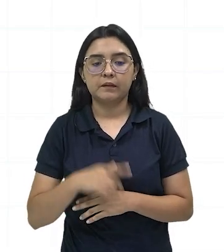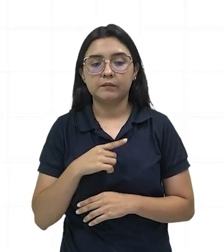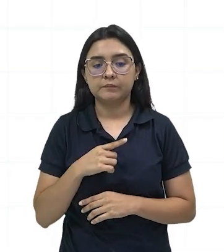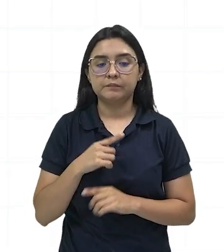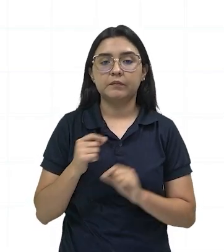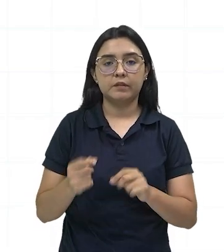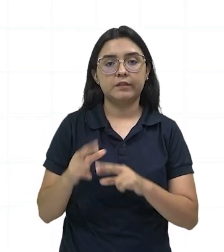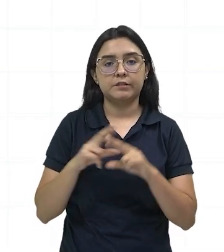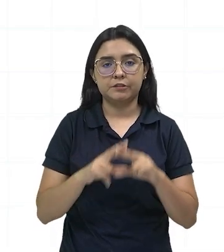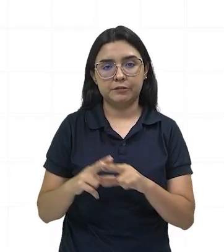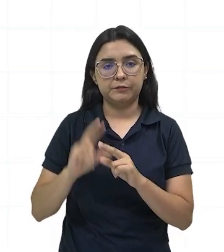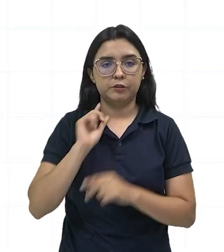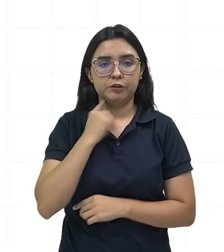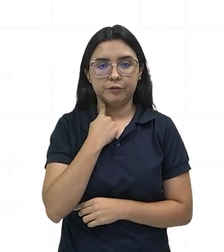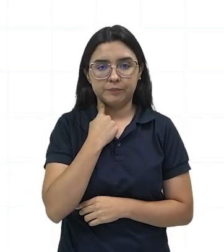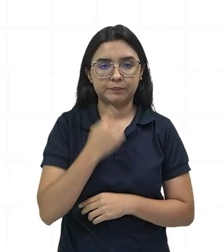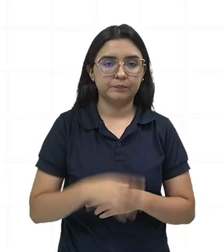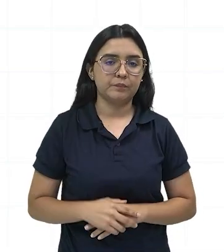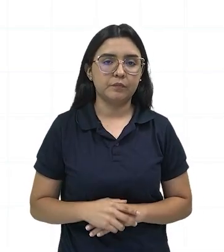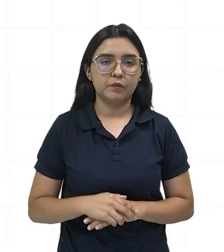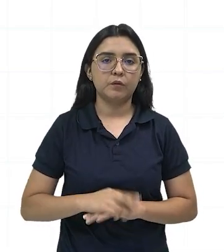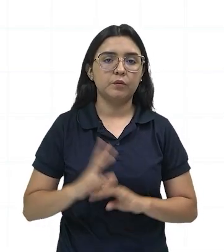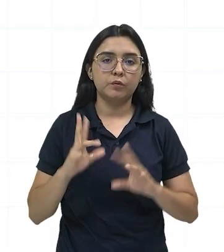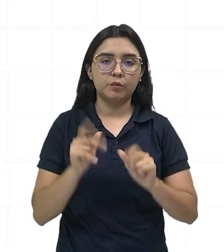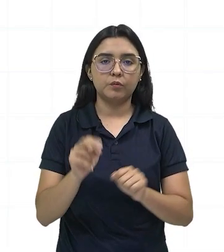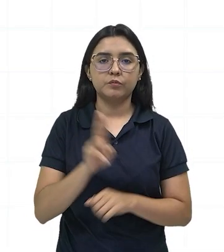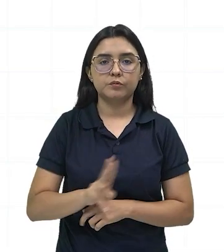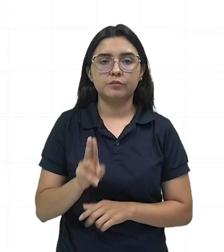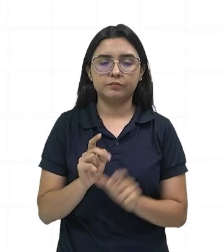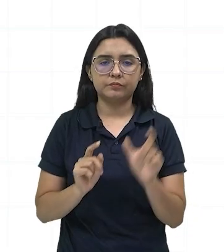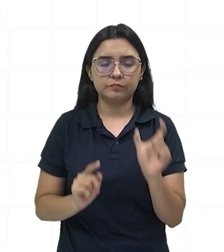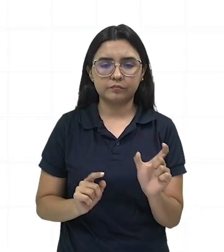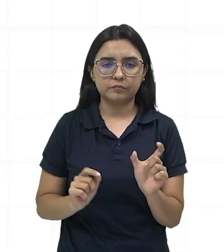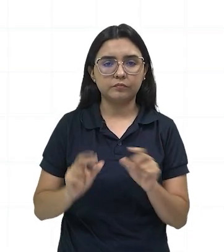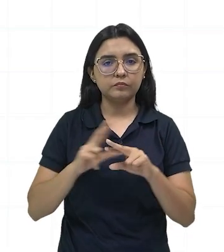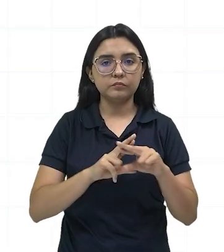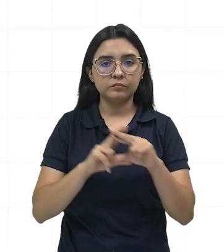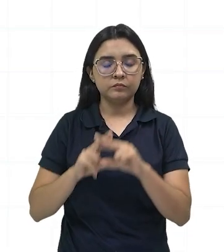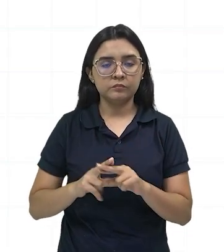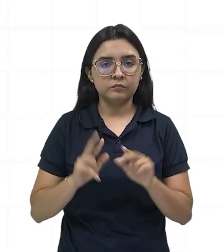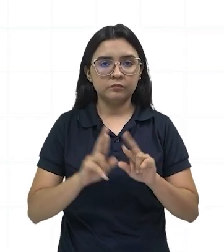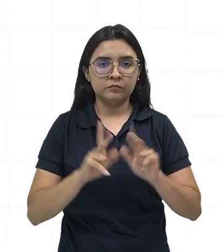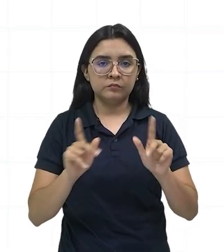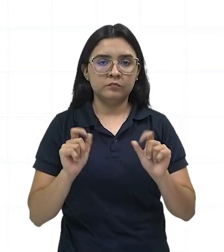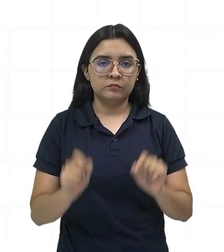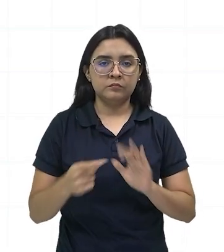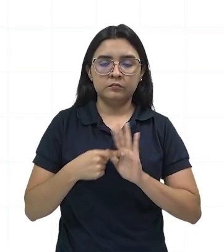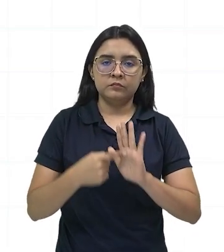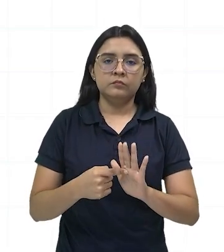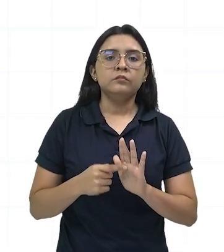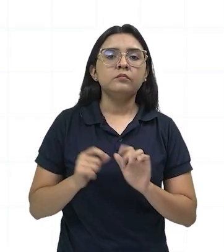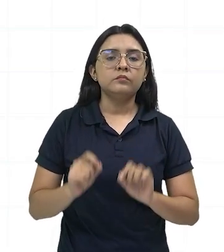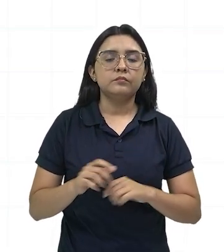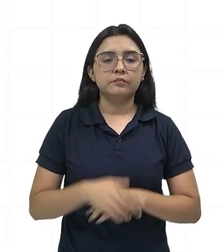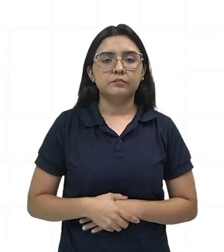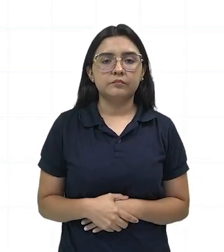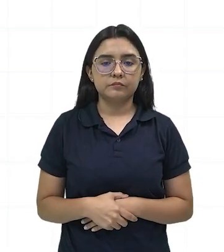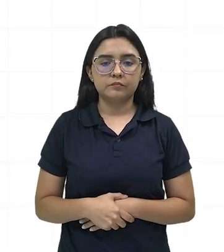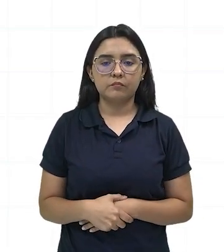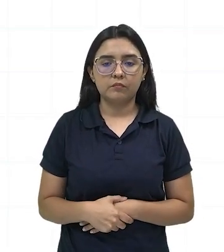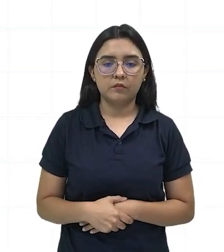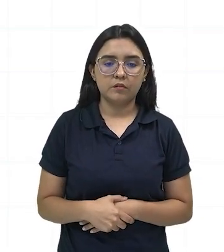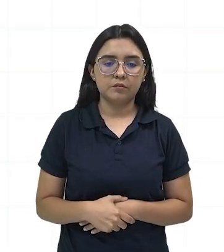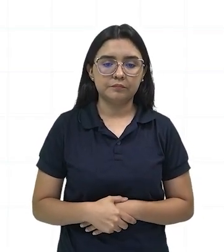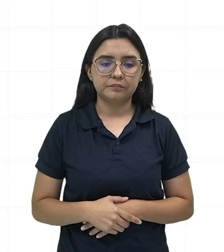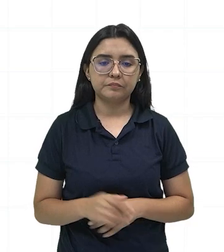o lixo. Todos usando ali o verbo reciclar, mas de formas diferentes. Indicando, eu reciclo. Com a ideia